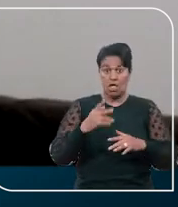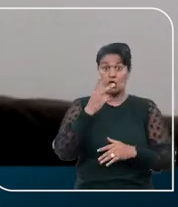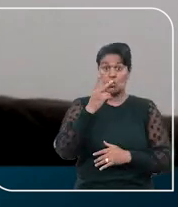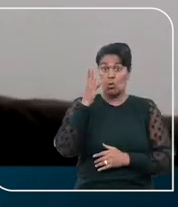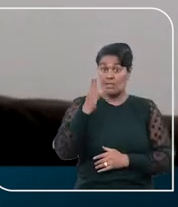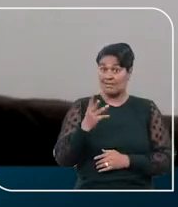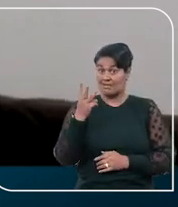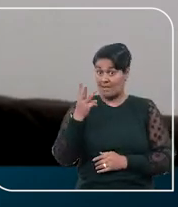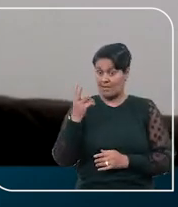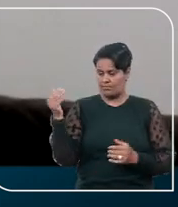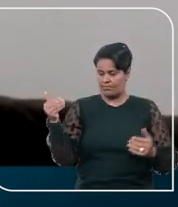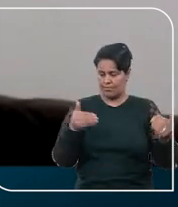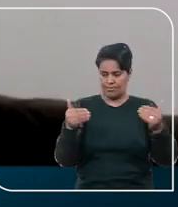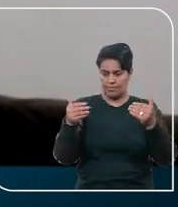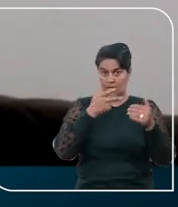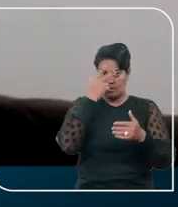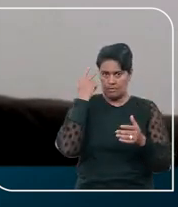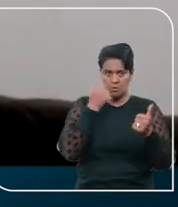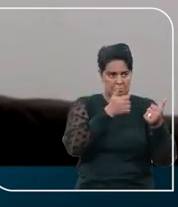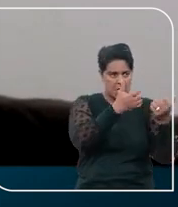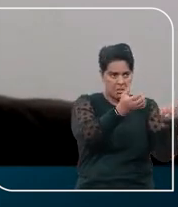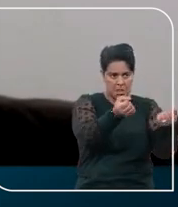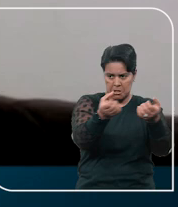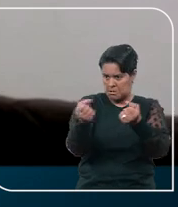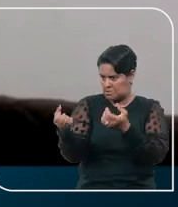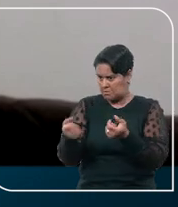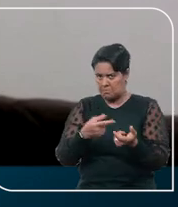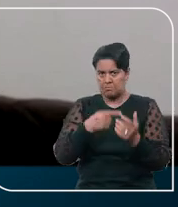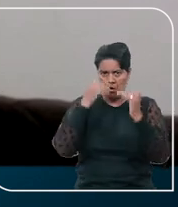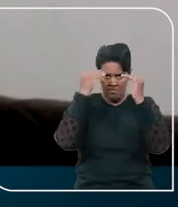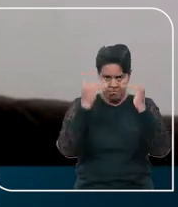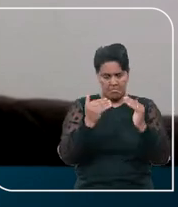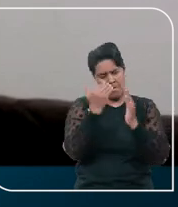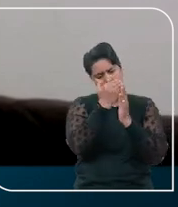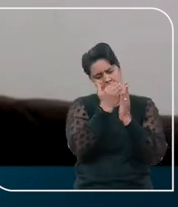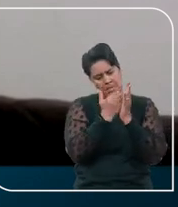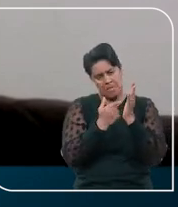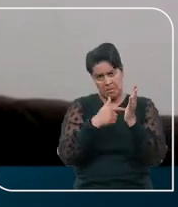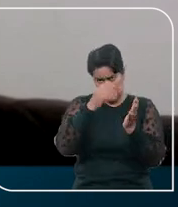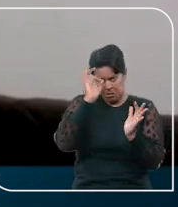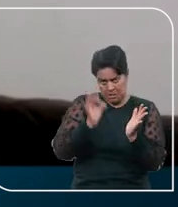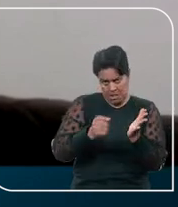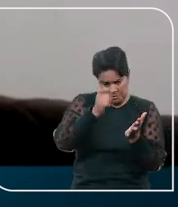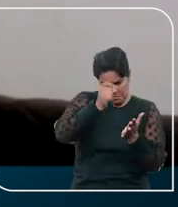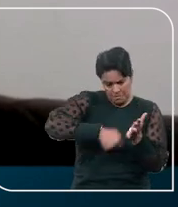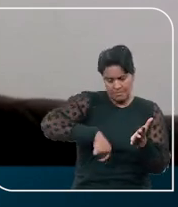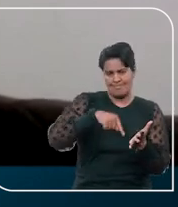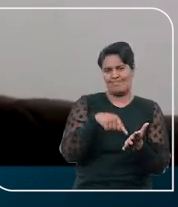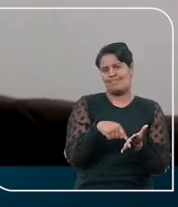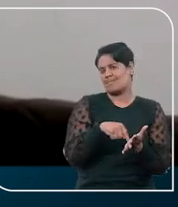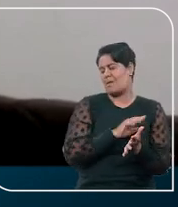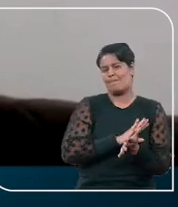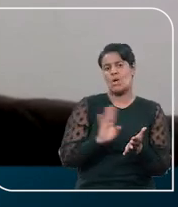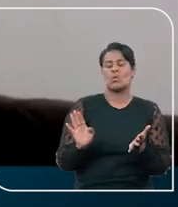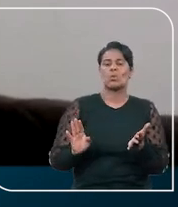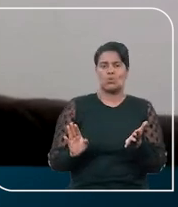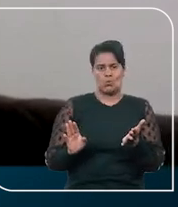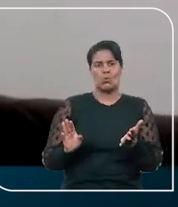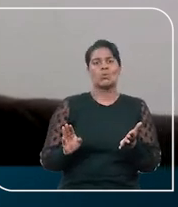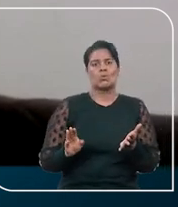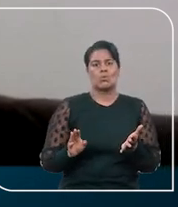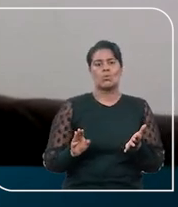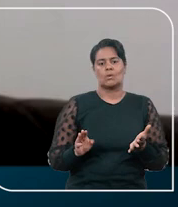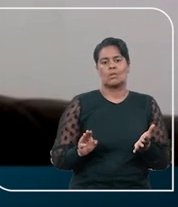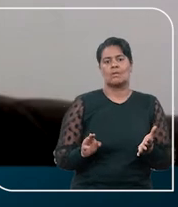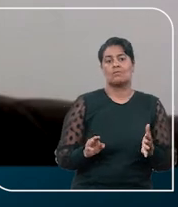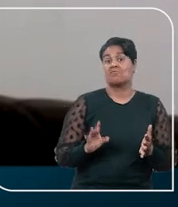sabermos que, uma vez cumpridas essas formalidades, ou seja, a Assembleia tem aprovado, alterado, através de 2/3 dos seus condôminos,